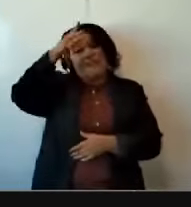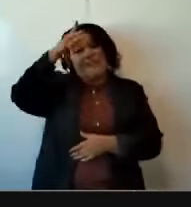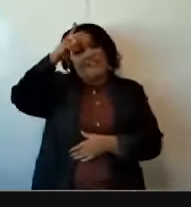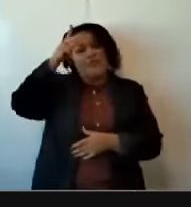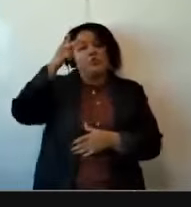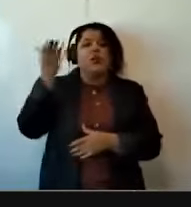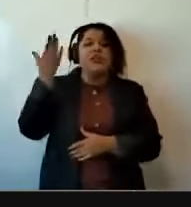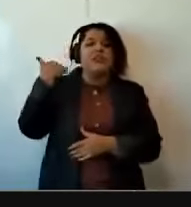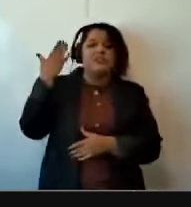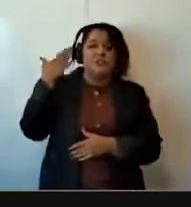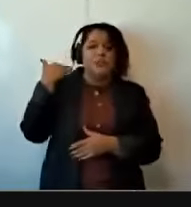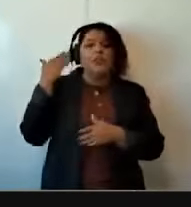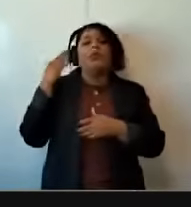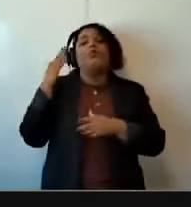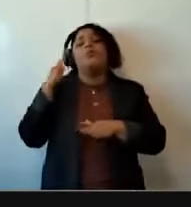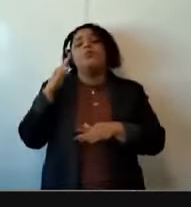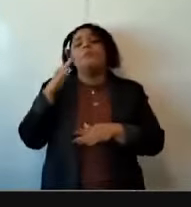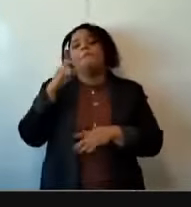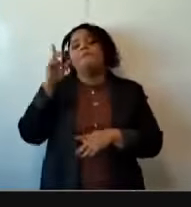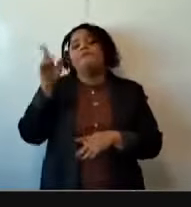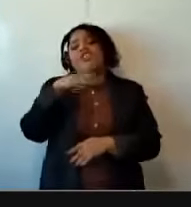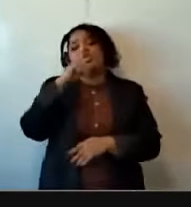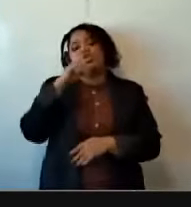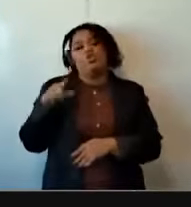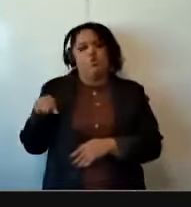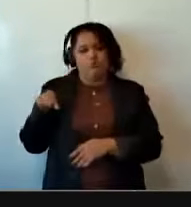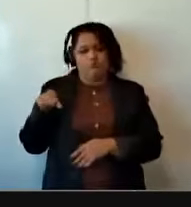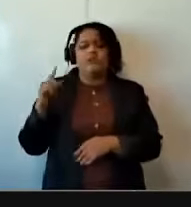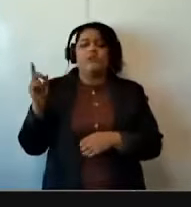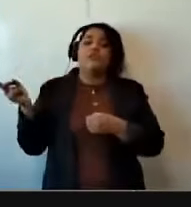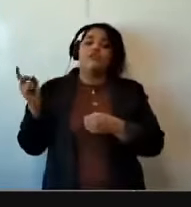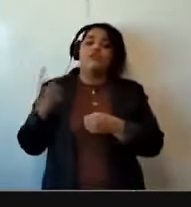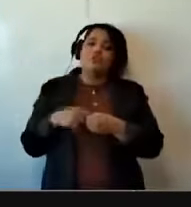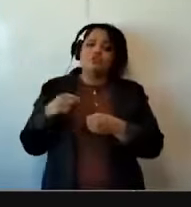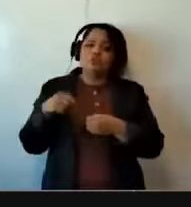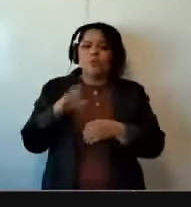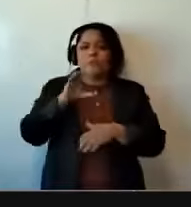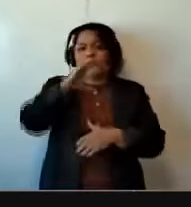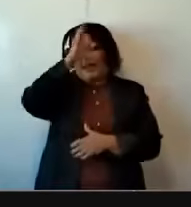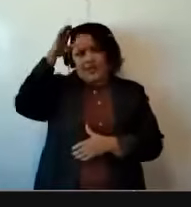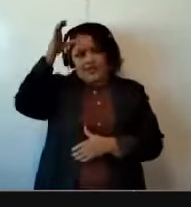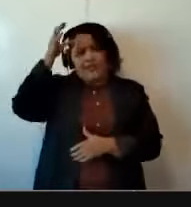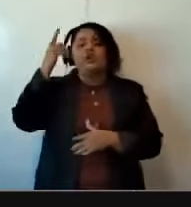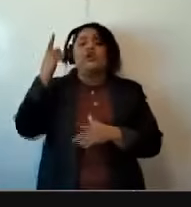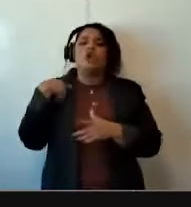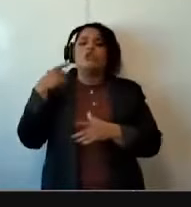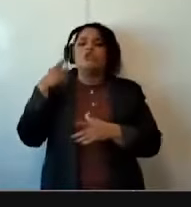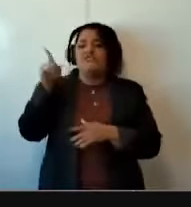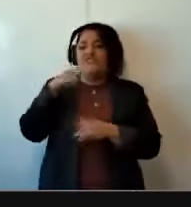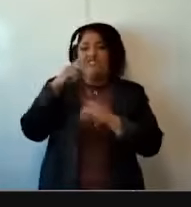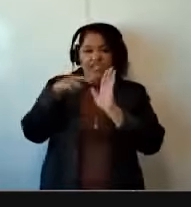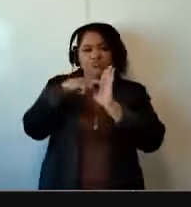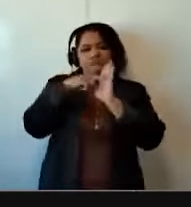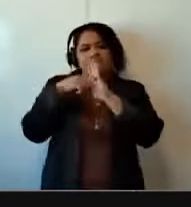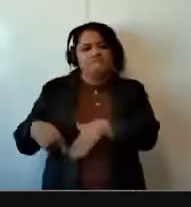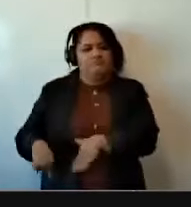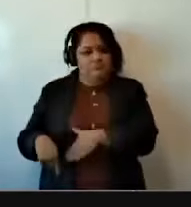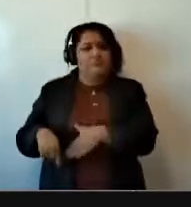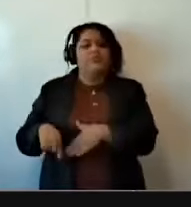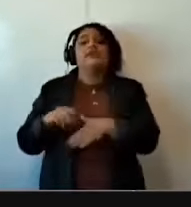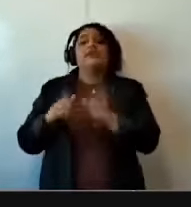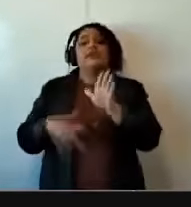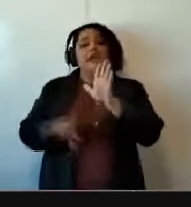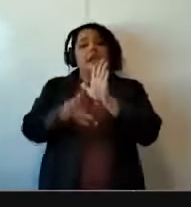anterior. Voltando para a Câmara, nós derrubamos o veto e a lei, portanto,